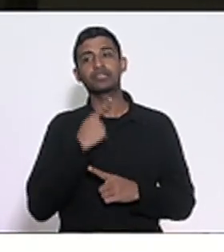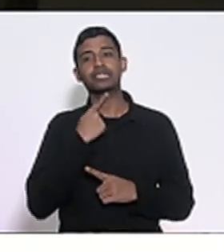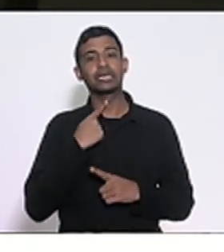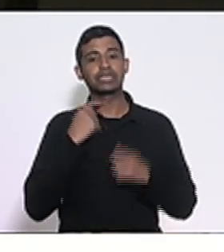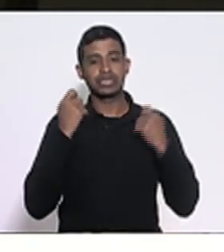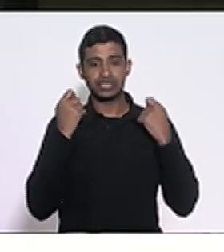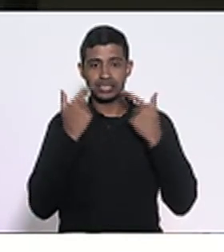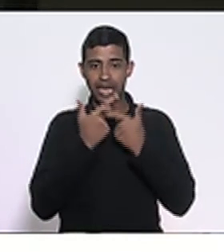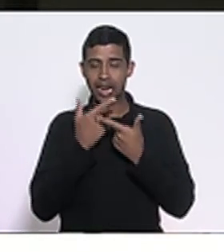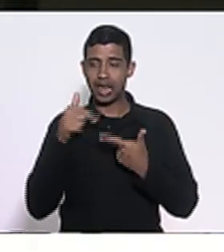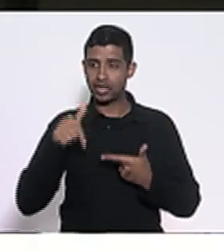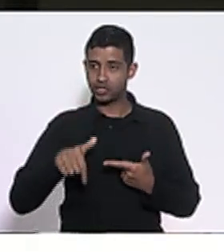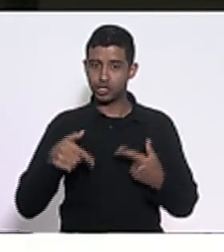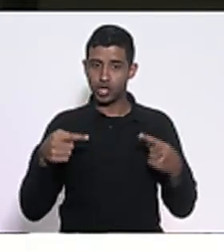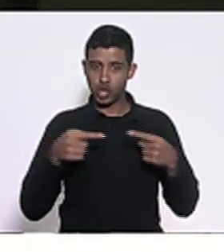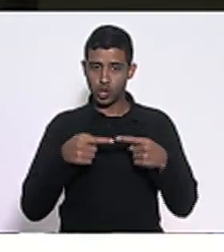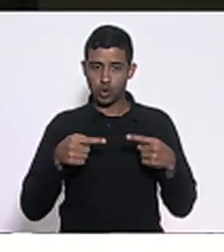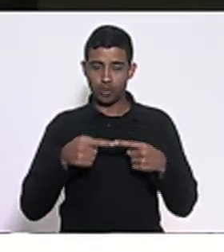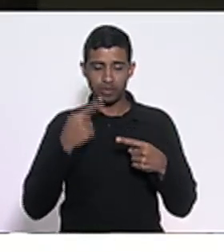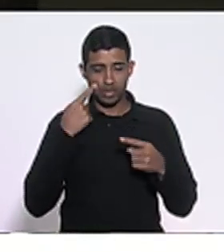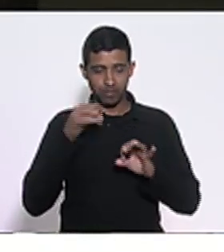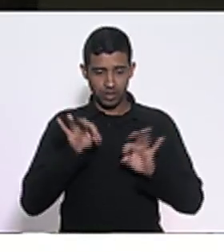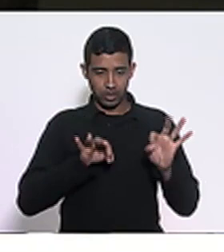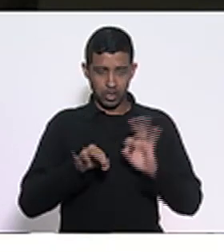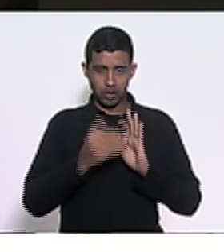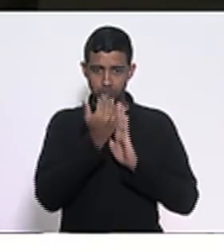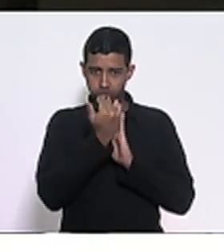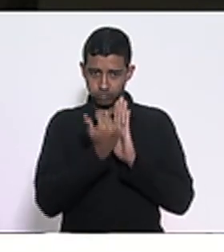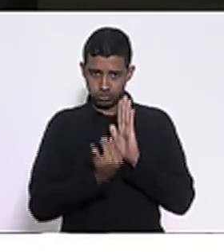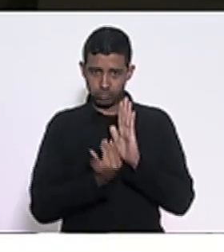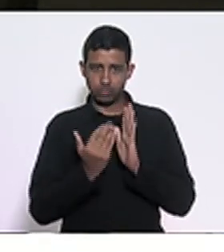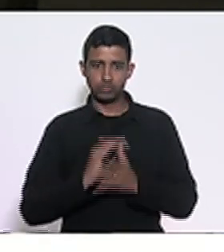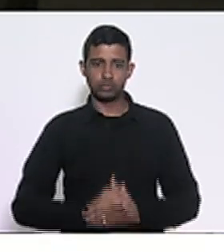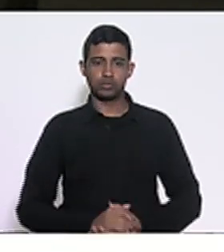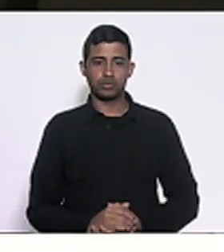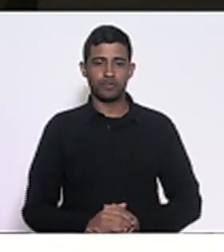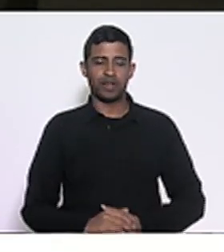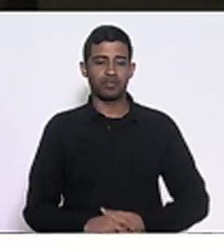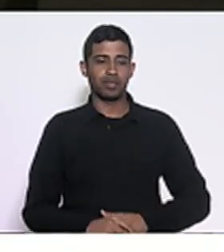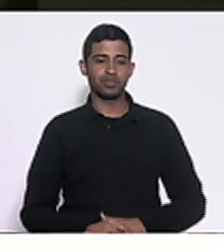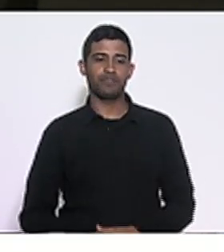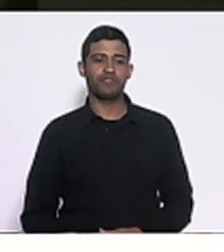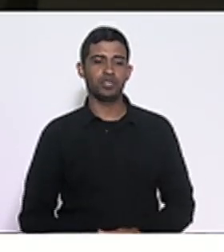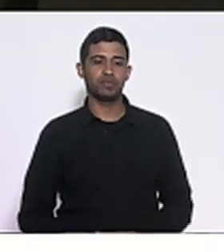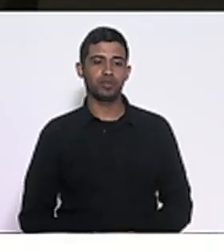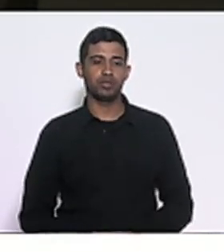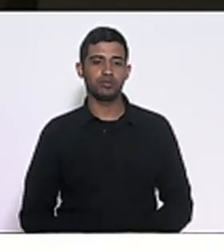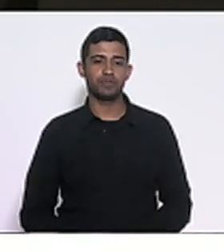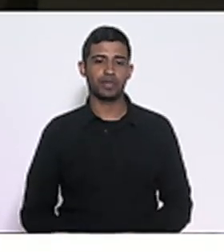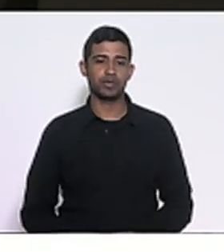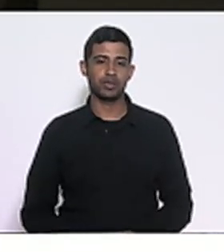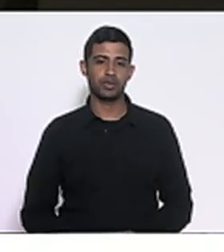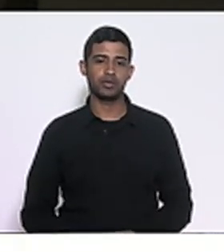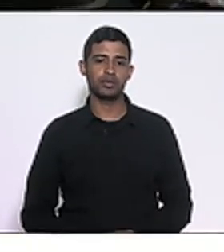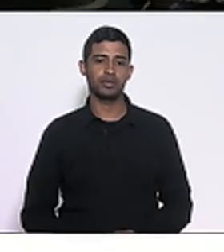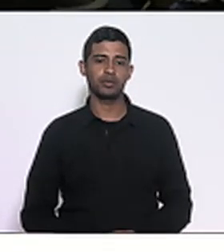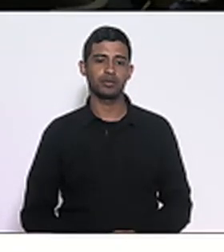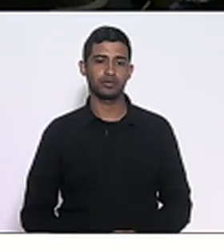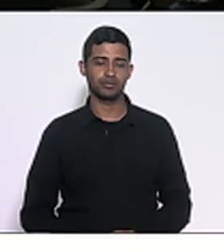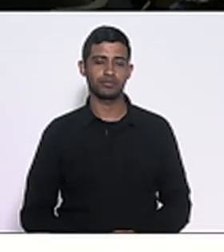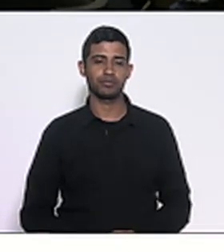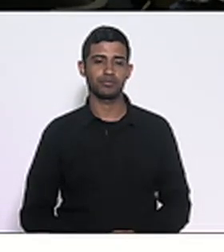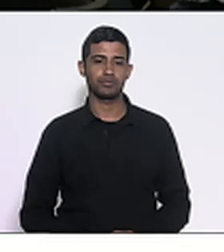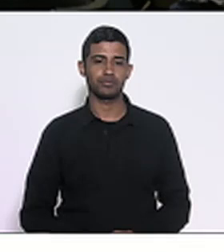Legislativa tenha sentido dentro desse processo mais global que já está inserido, essa mudança aqui da Assembleia. Muito bem. Bom,